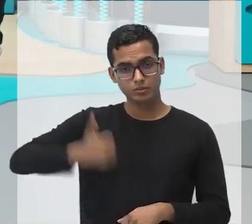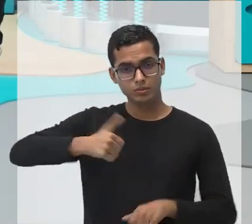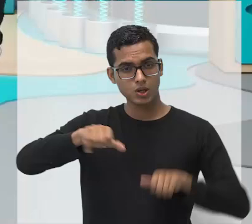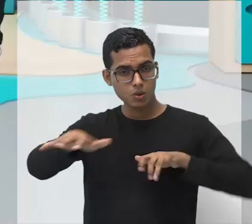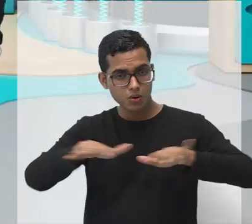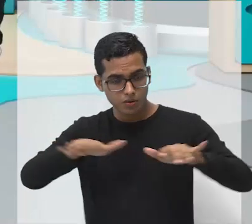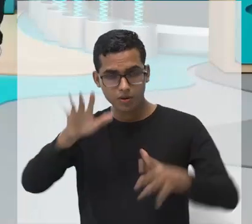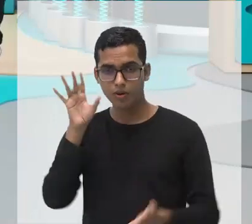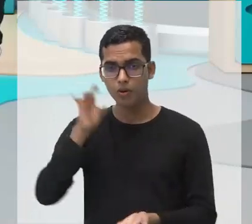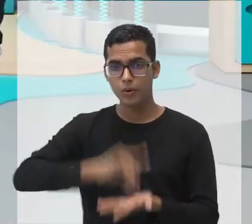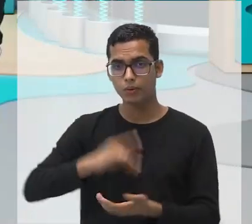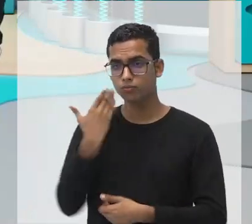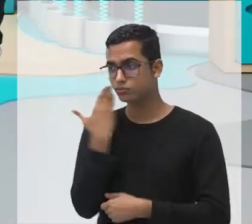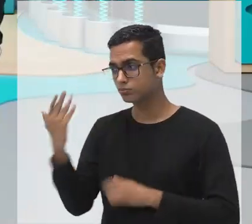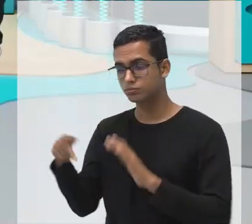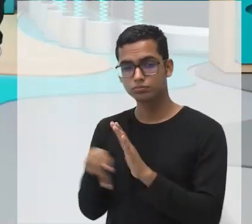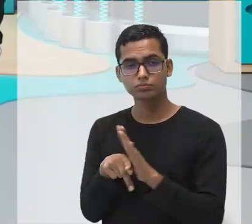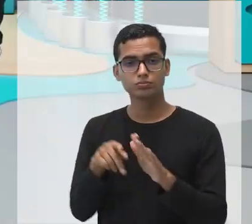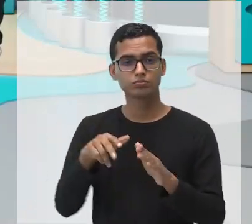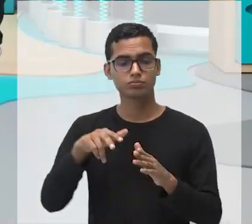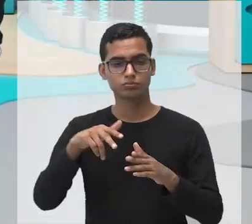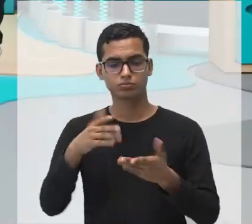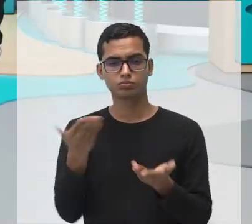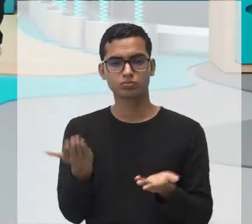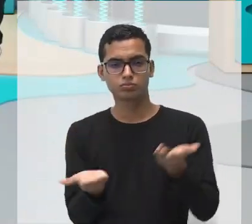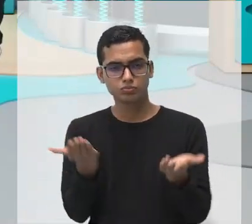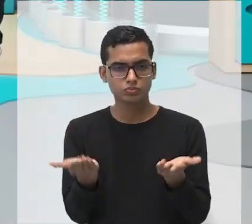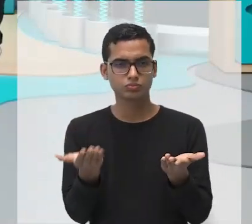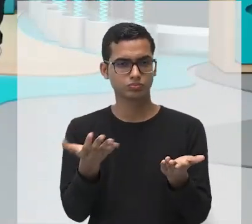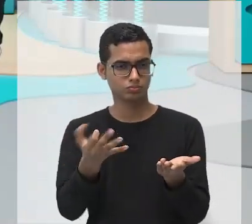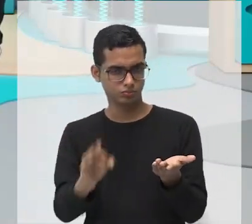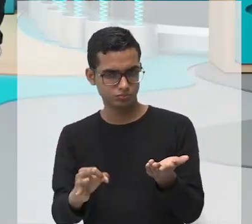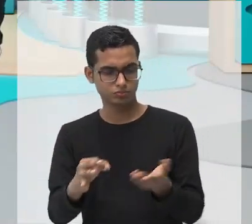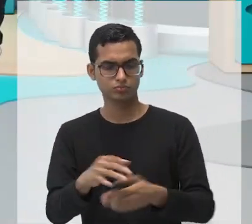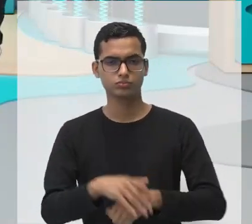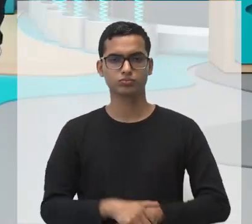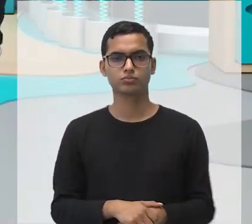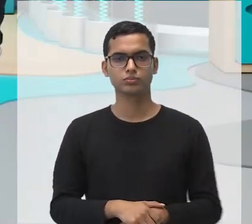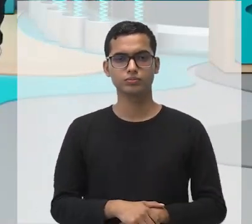vai aprender é o equilíbrio em cima do skate, tá bom?